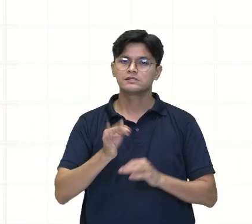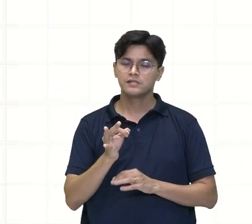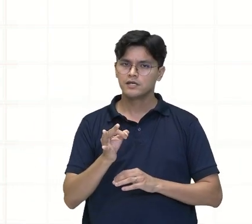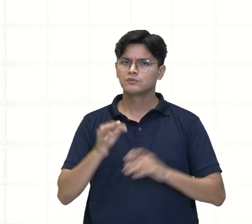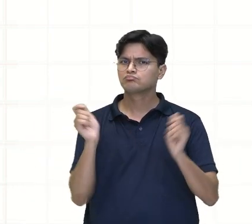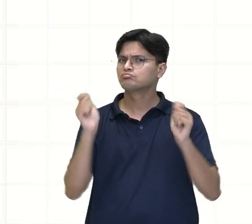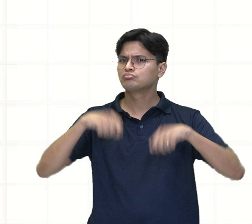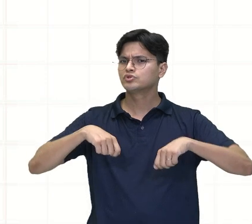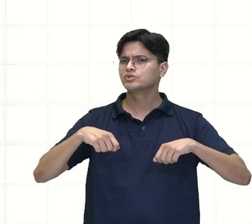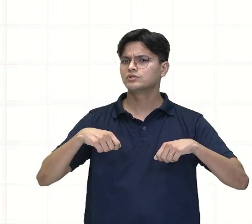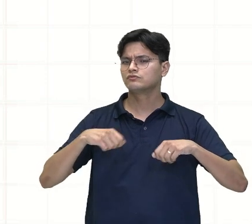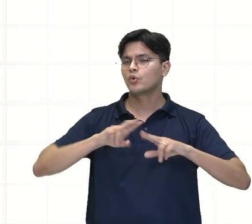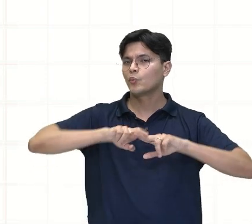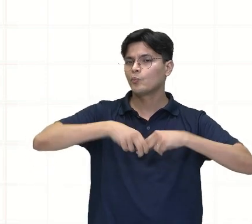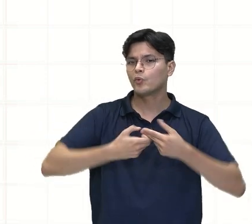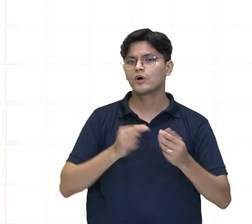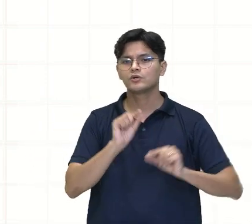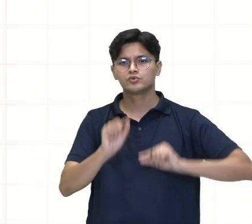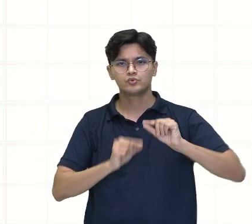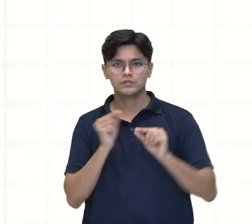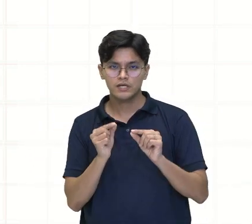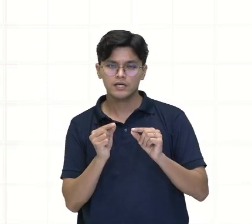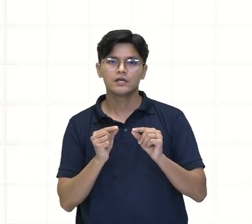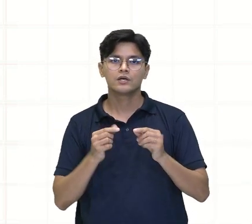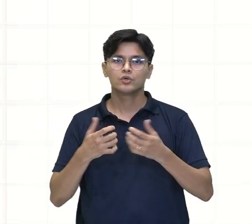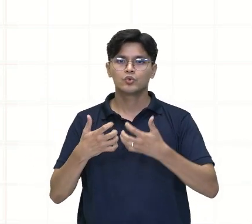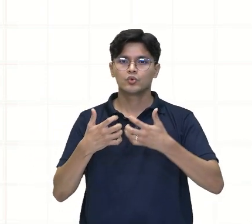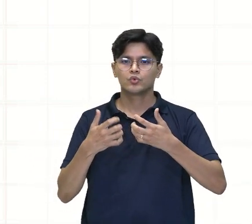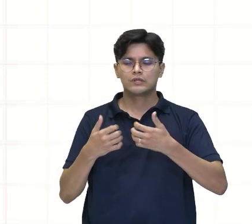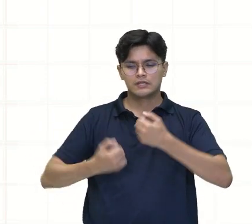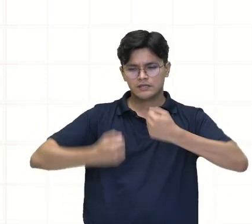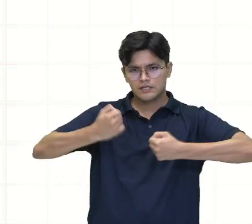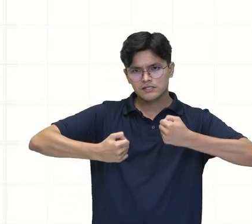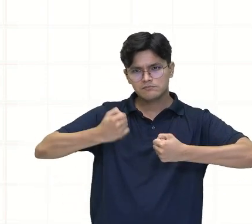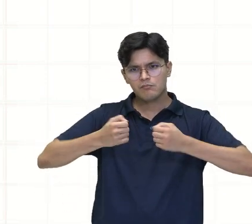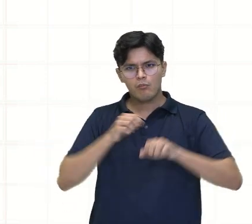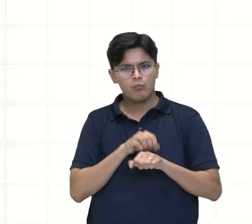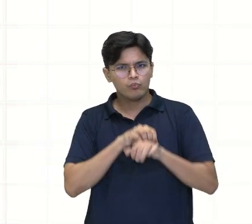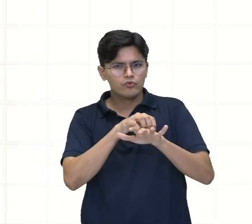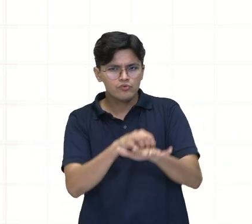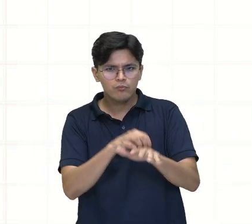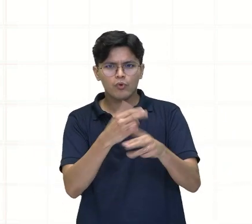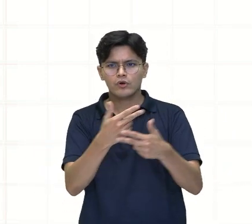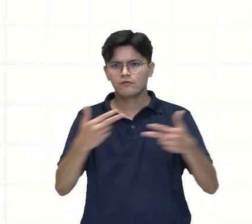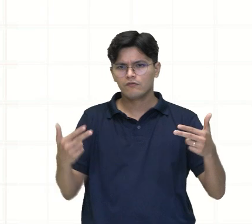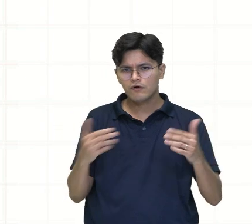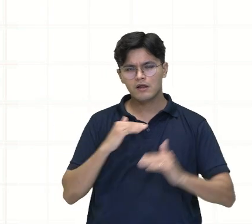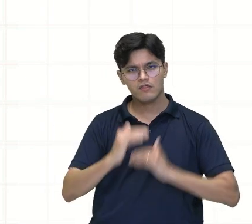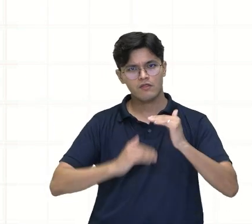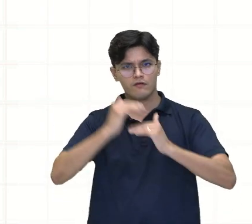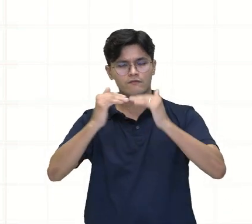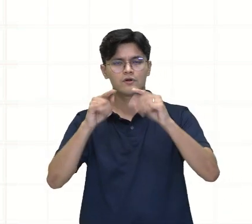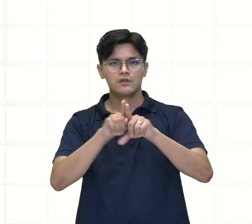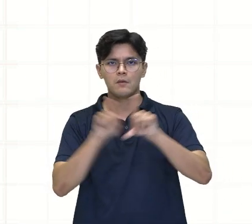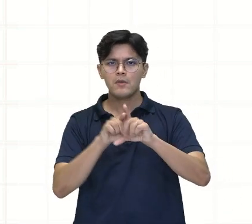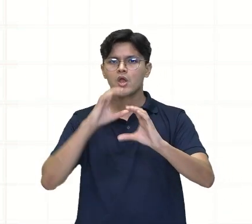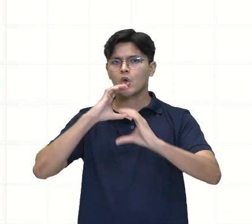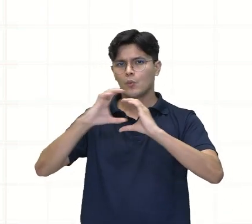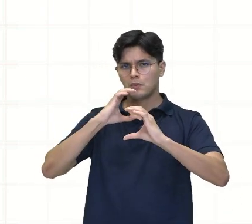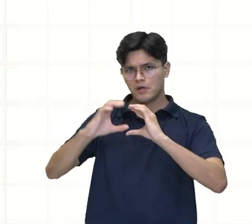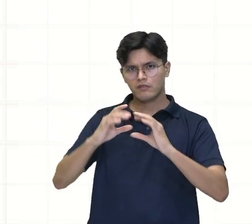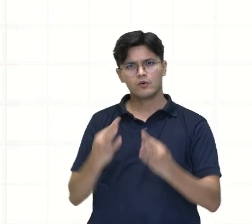graças ao desenvolvimento dos transportes e também das comunicações, dos computadores, dos telefones digitais, da